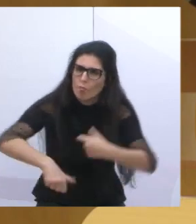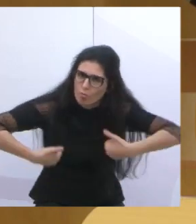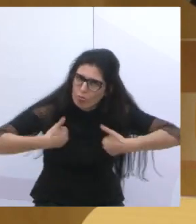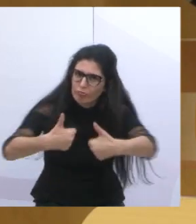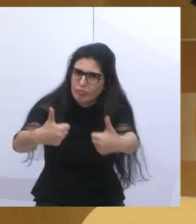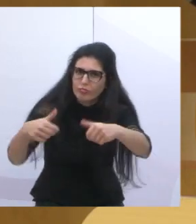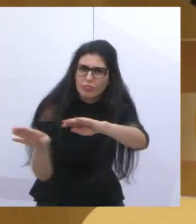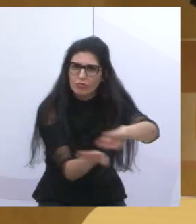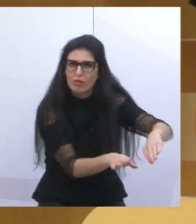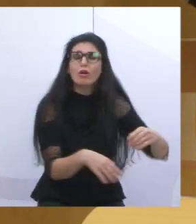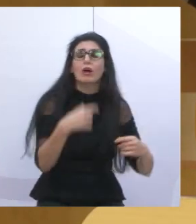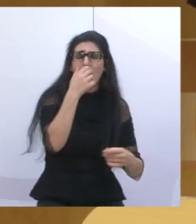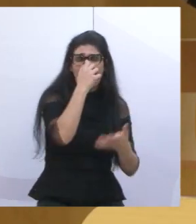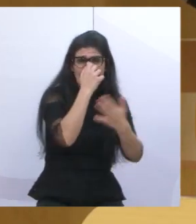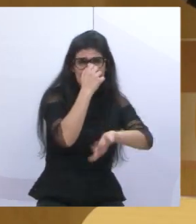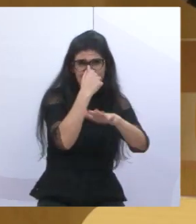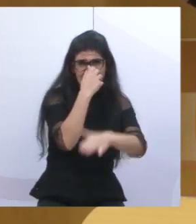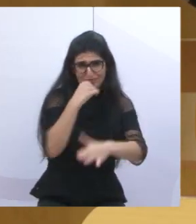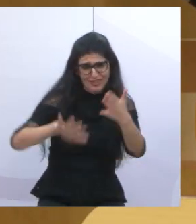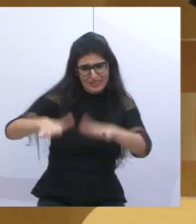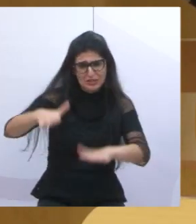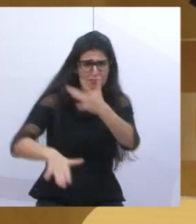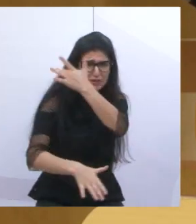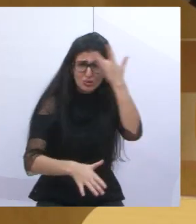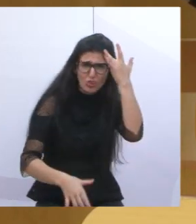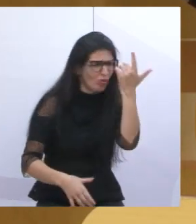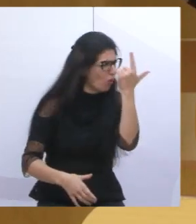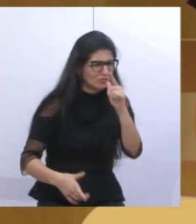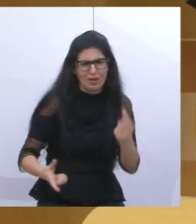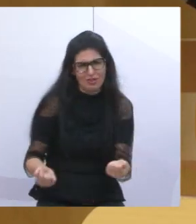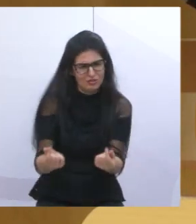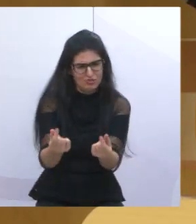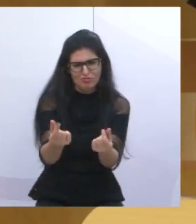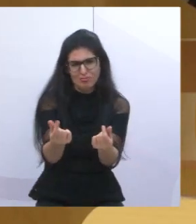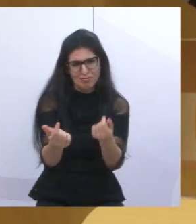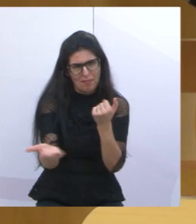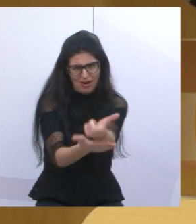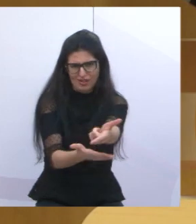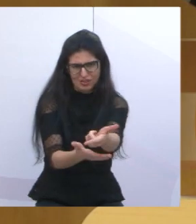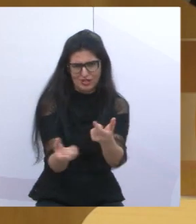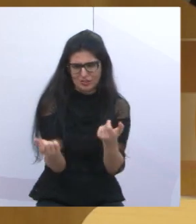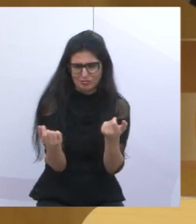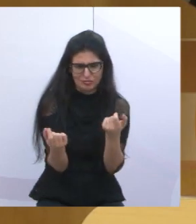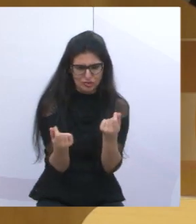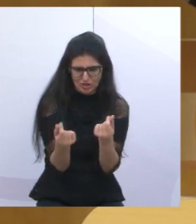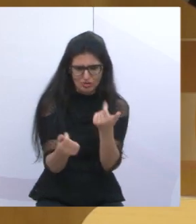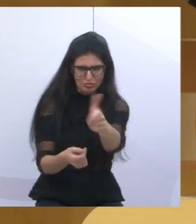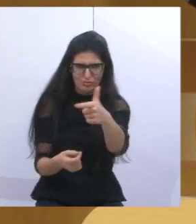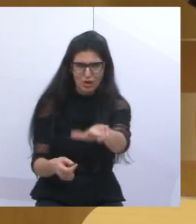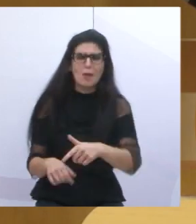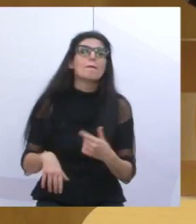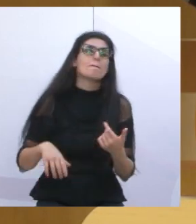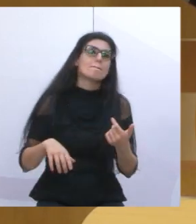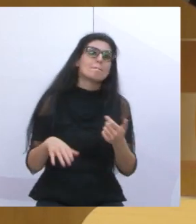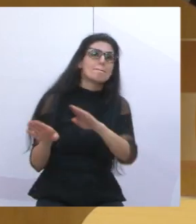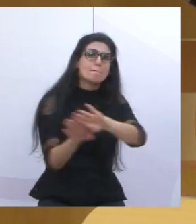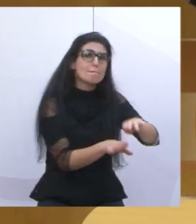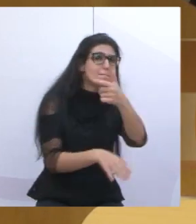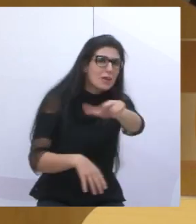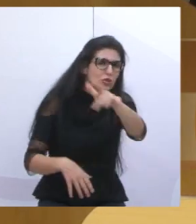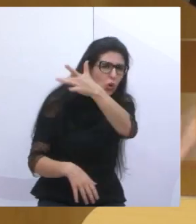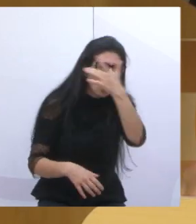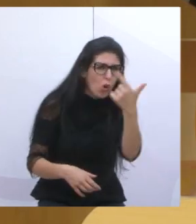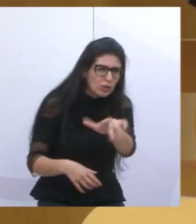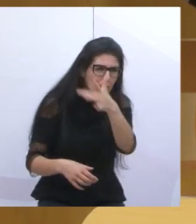É verdade? É verdade. Agora tem muito malandro também, que tinha 10 lotes lá,